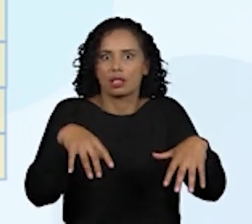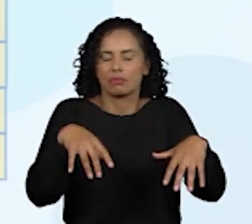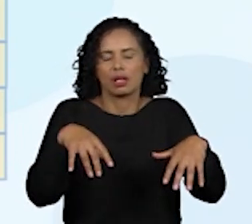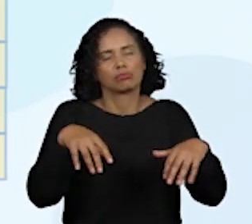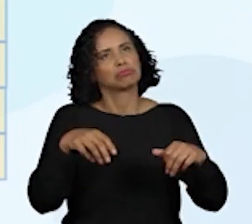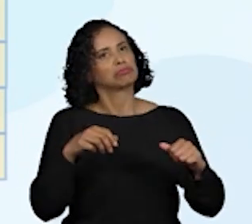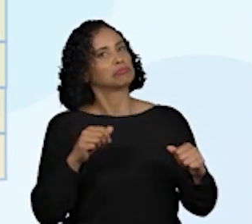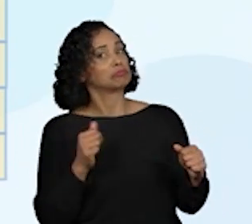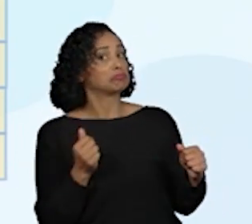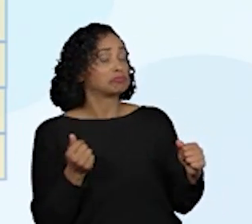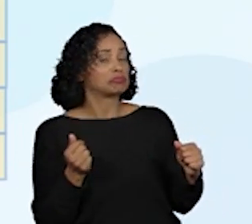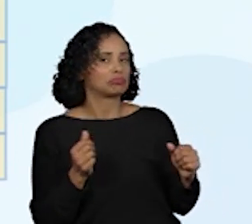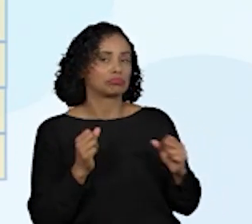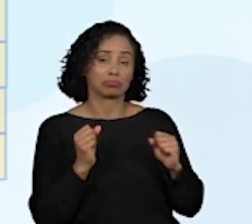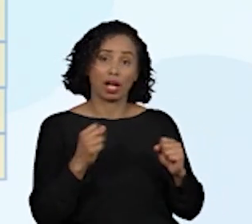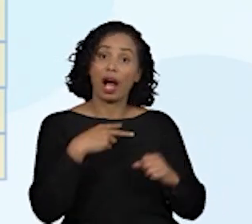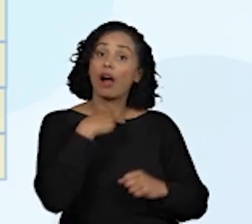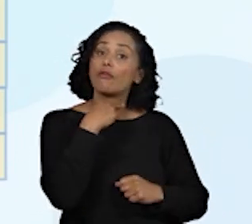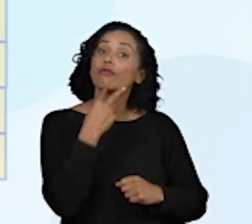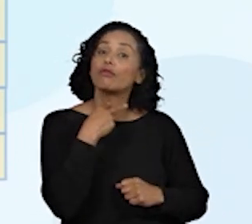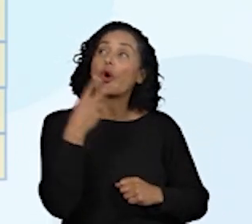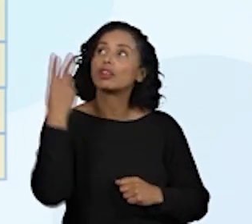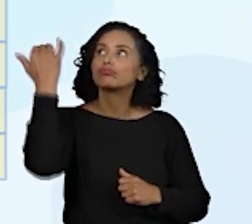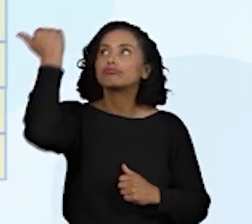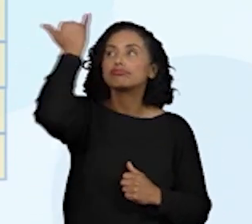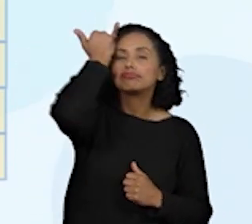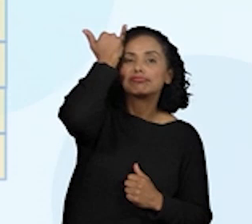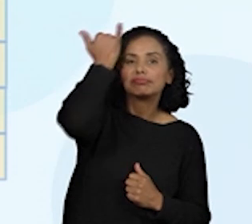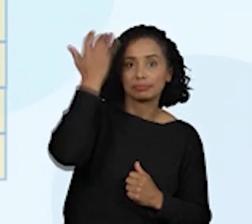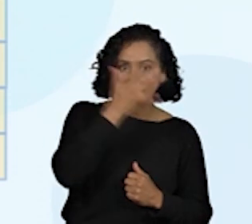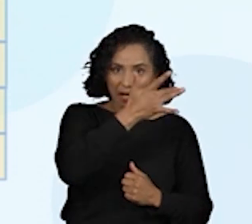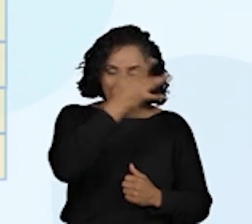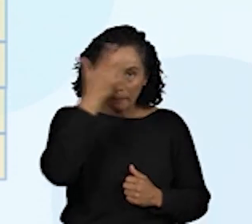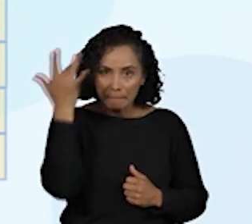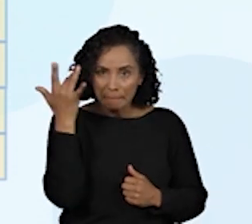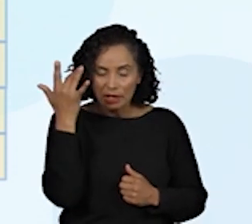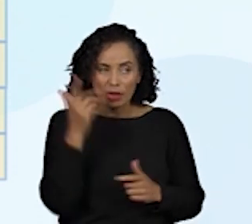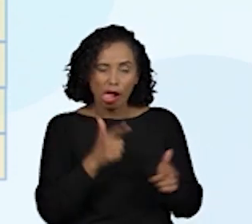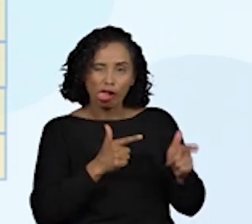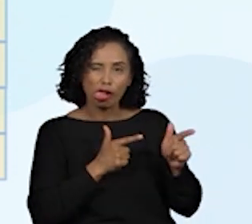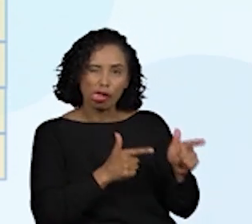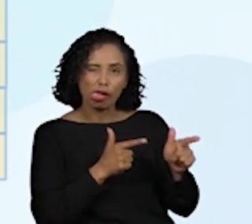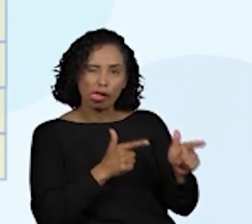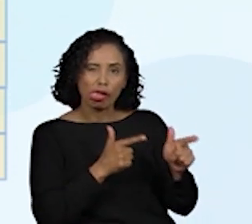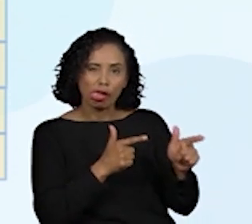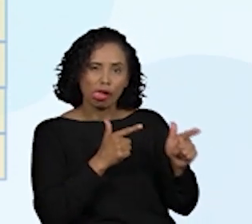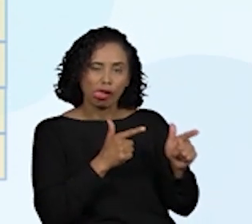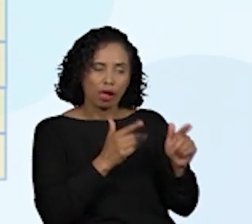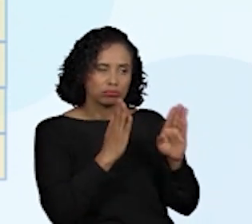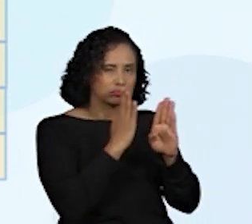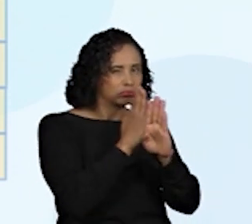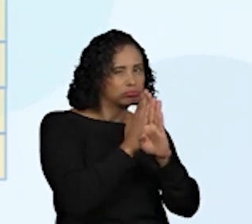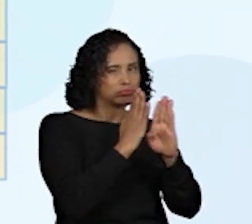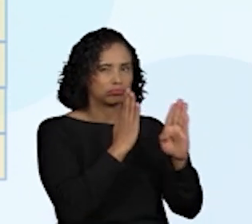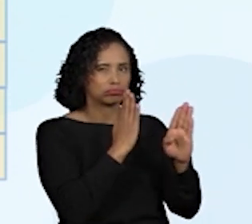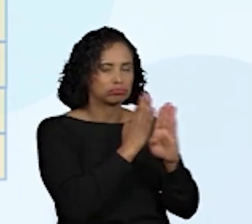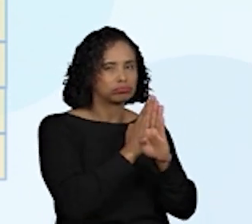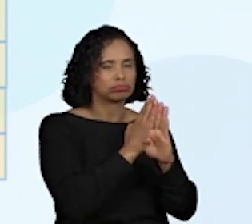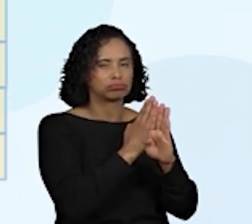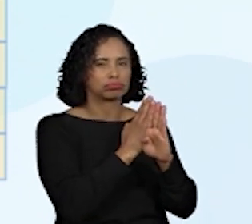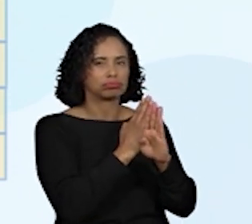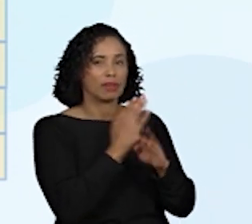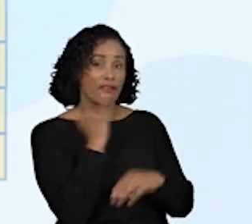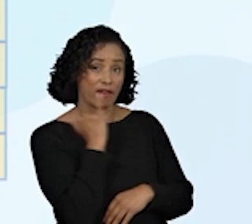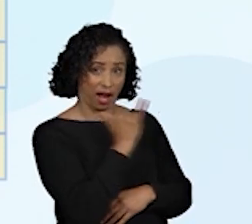A voz poderia ser de alguém pregando uma peça, alguém que estaria escondidinho.